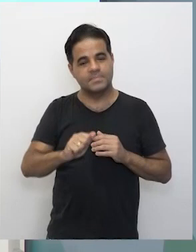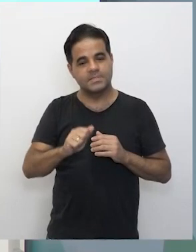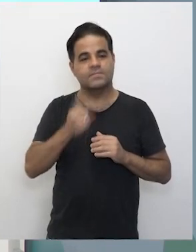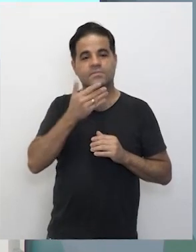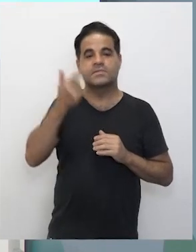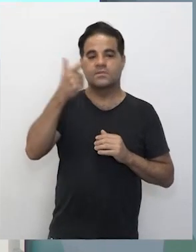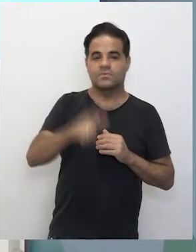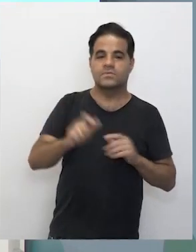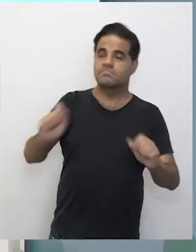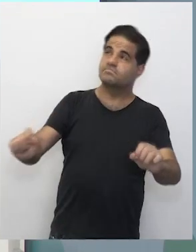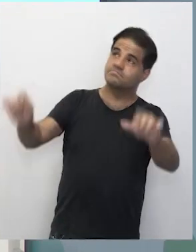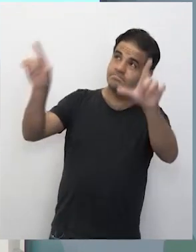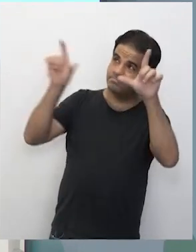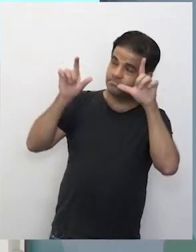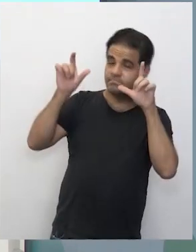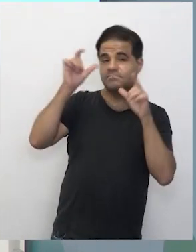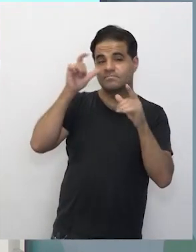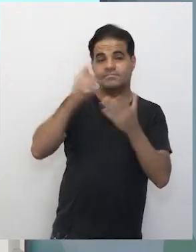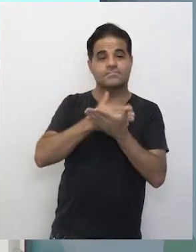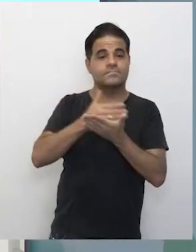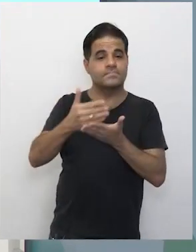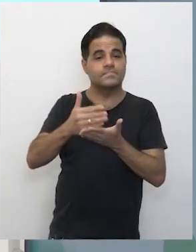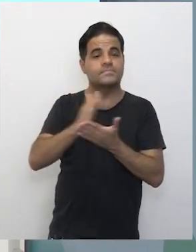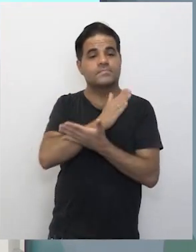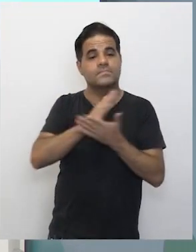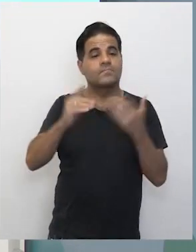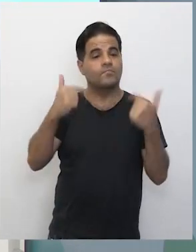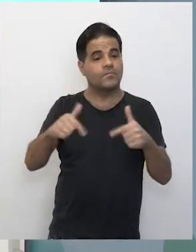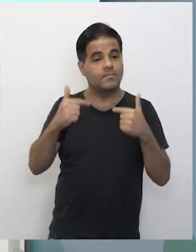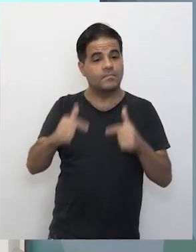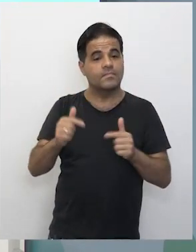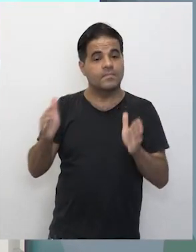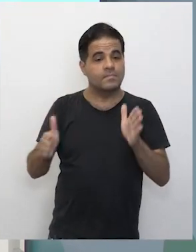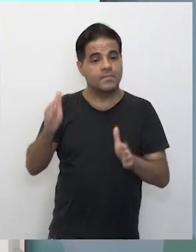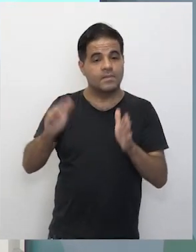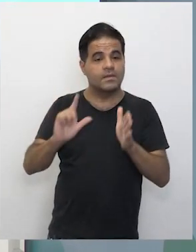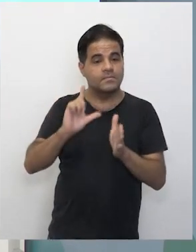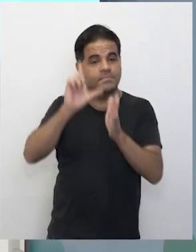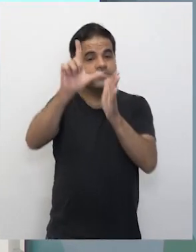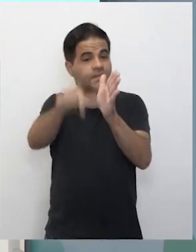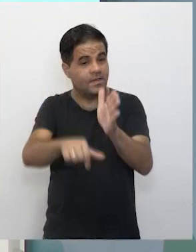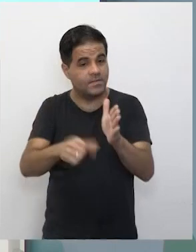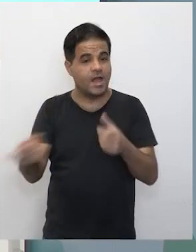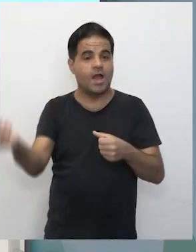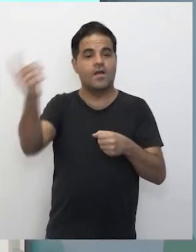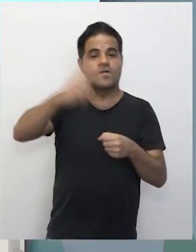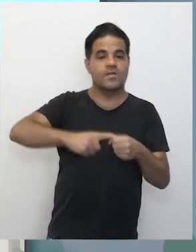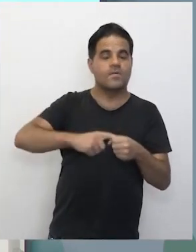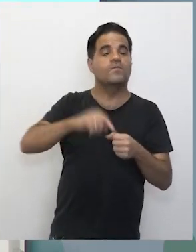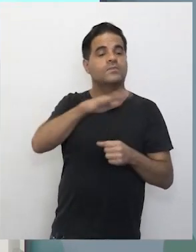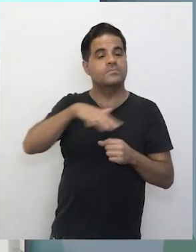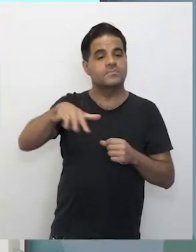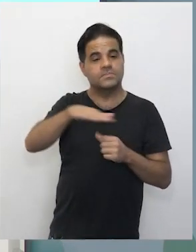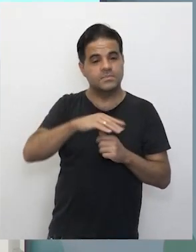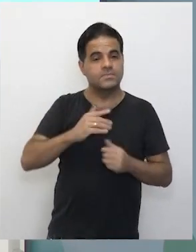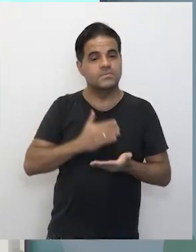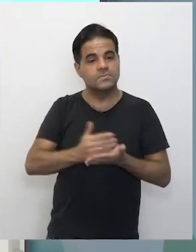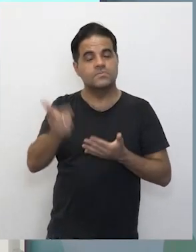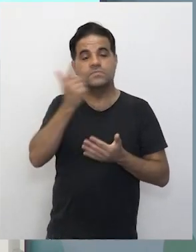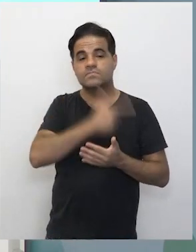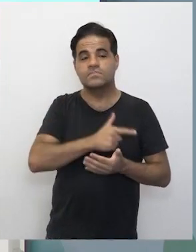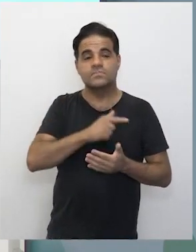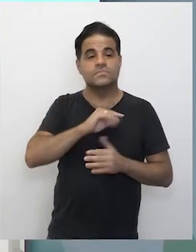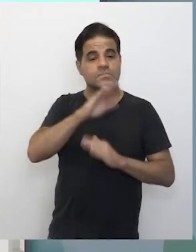Na próxima tela, a gente vai começar a ver aí alguns trabalhos já da fase posterior, né? A volta por cima que ela conseguiu dar